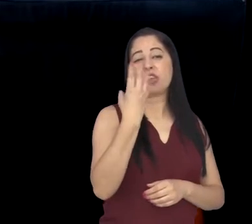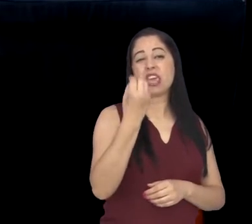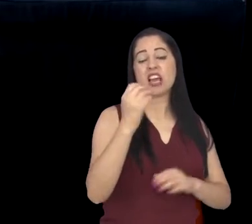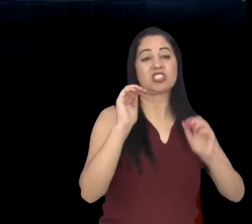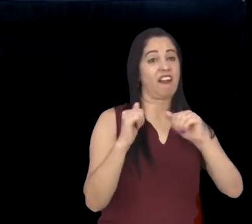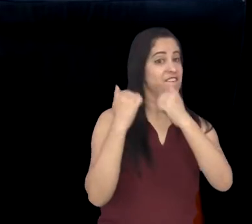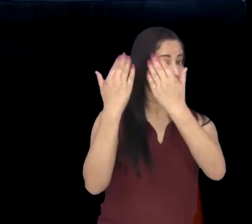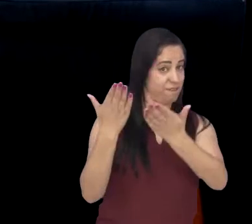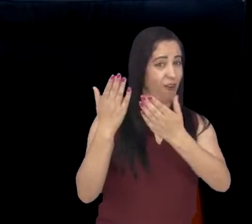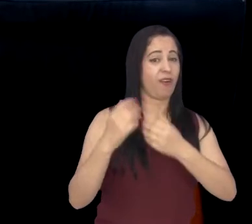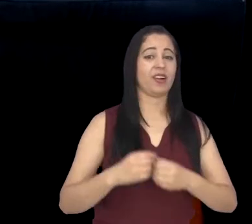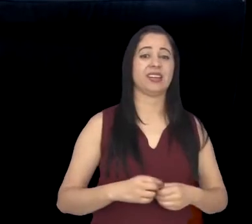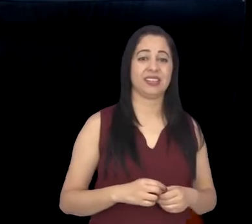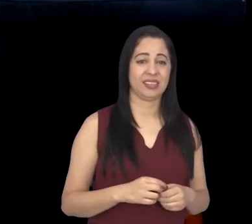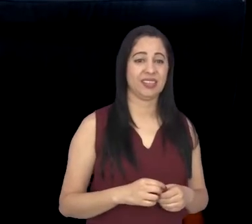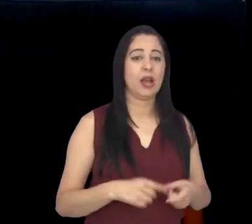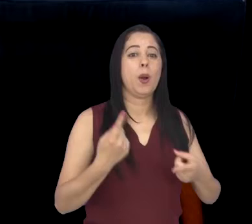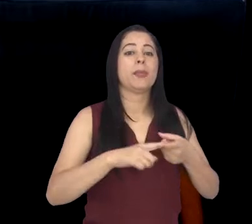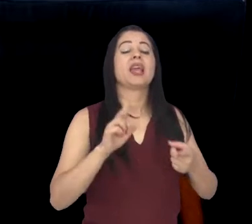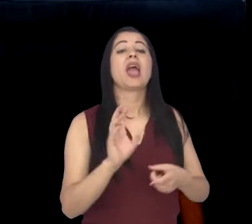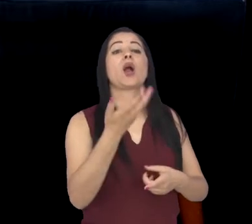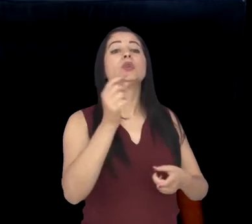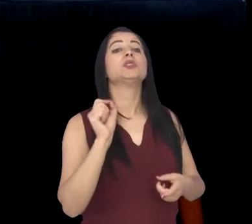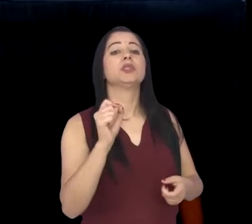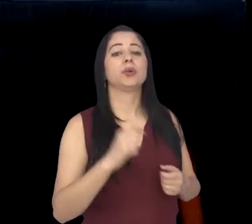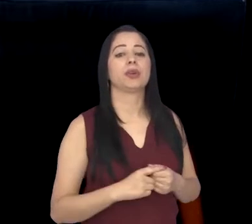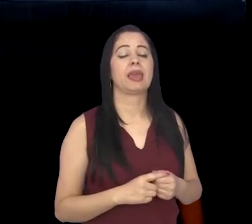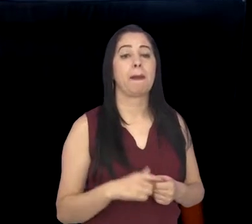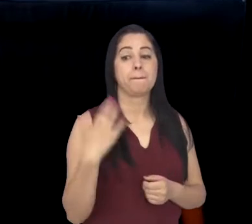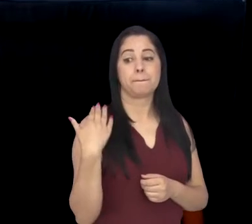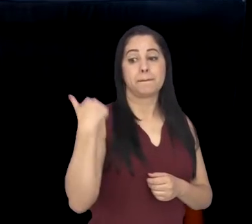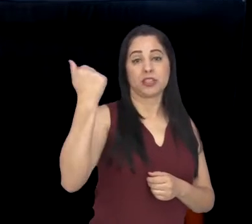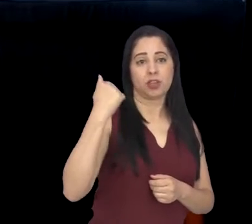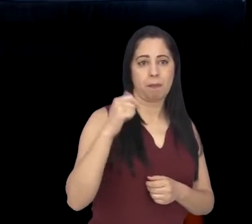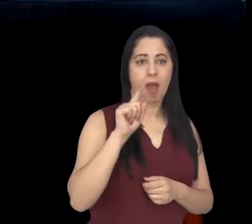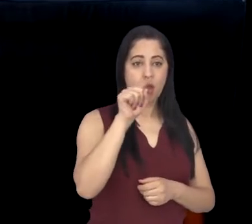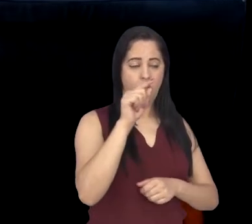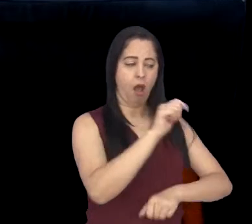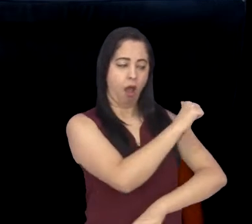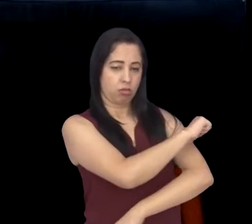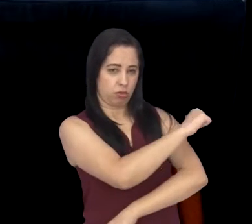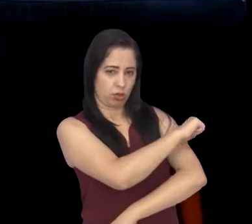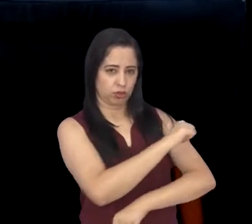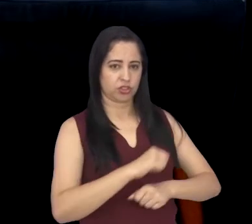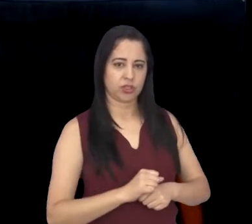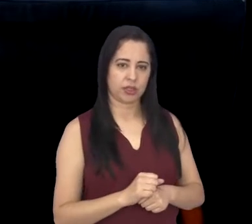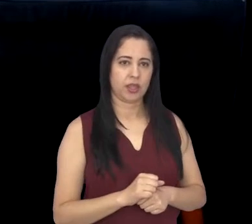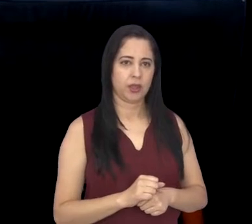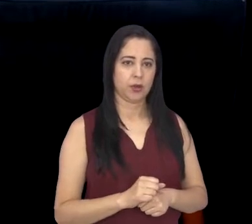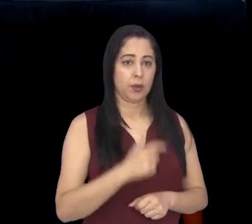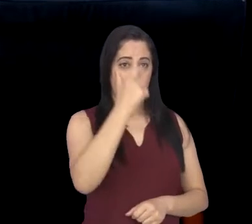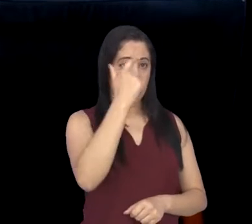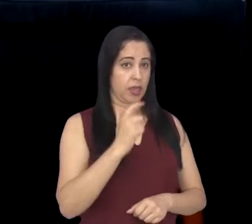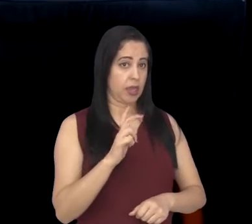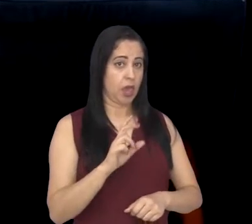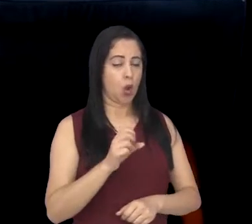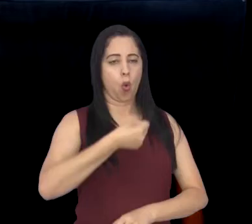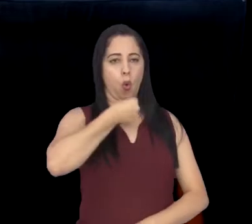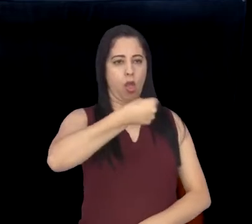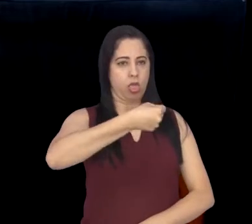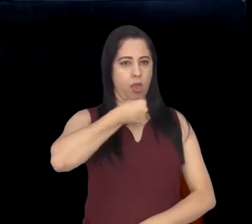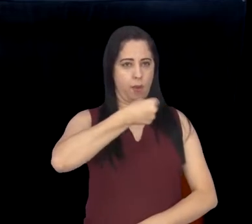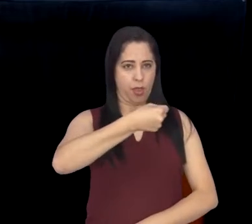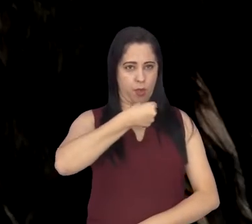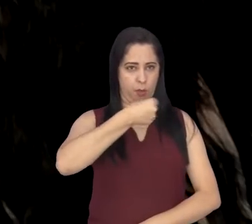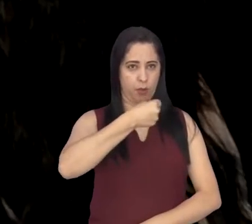Ai, que chique. Essa foi a primeira, porque é o seguinte, aí eu fui chamado para o Rio de Janeiro para ser o repórter que ia para os Jogos Pan-Americanos de